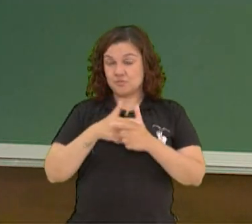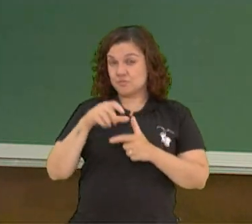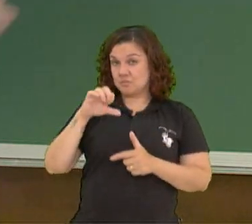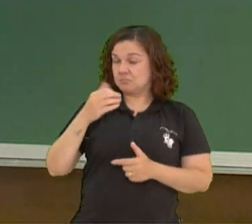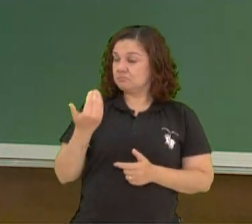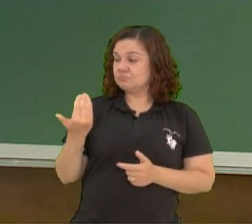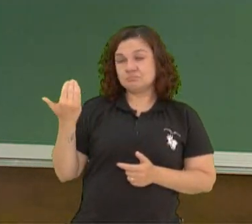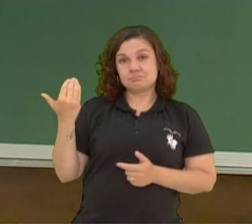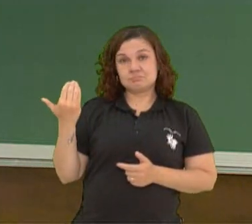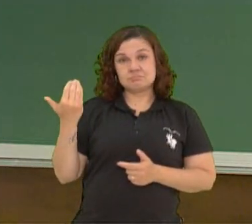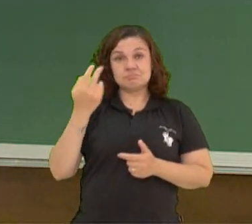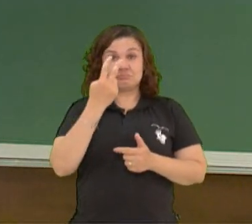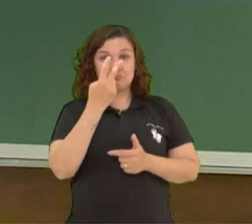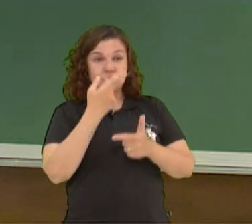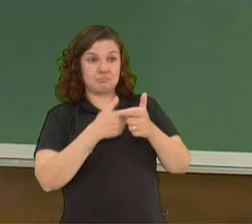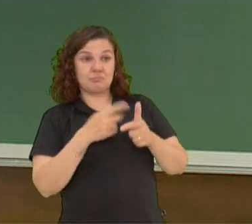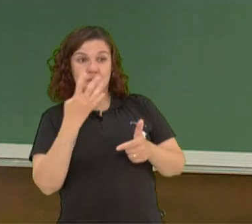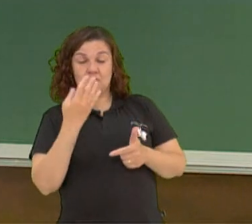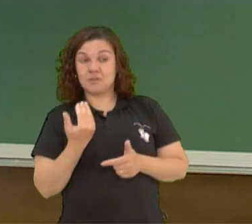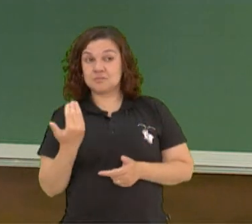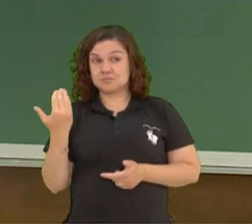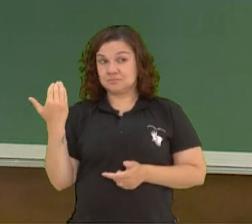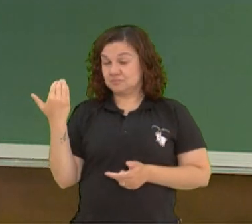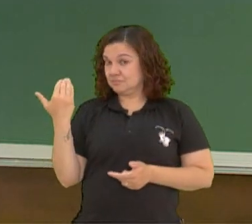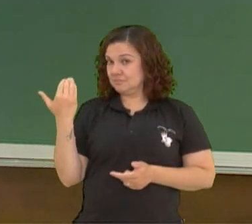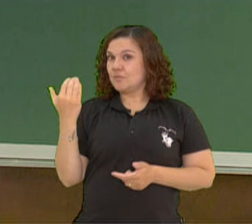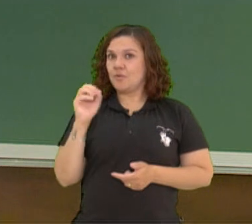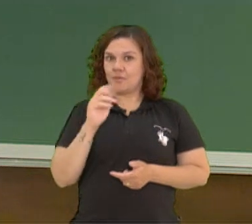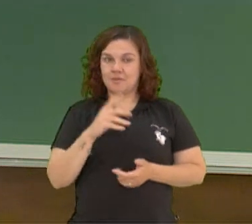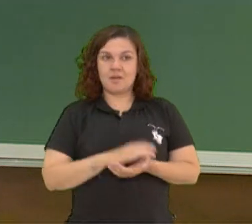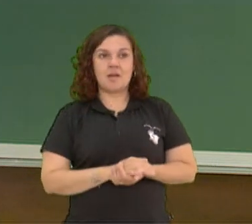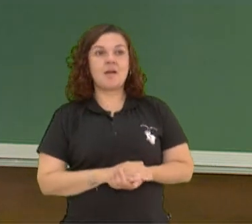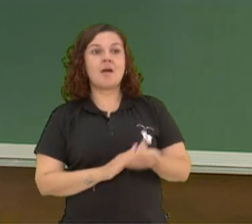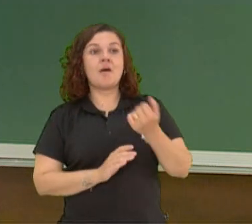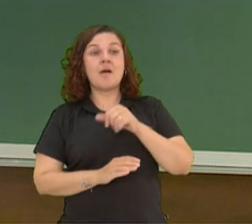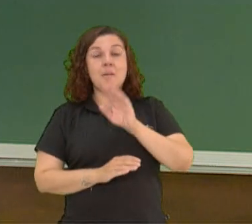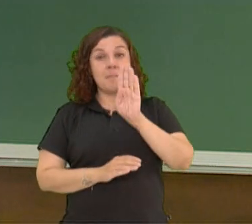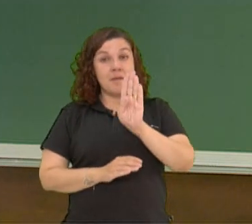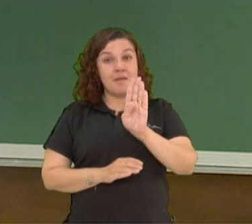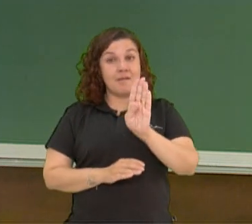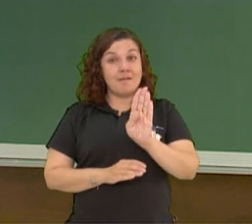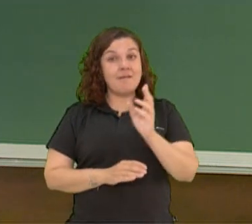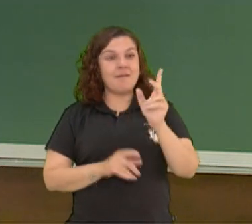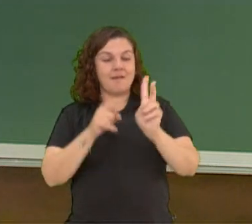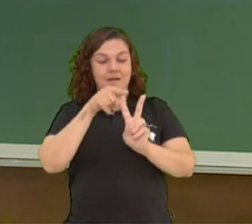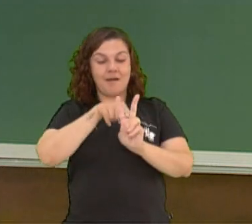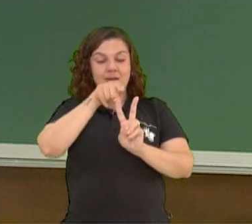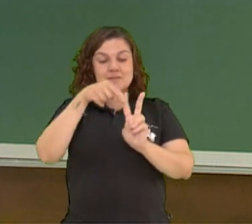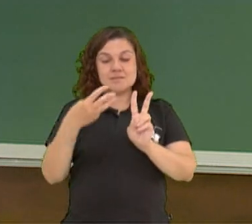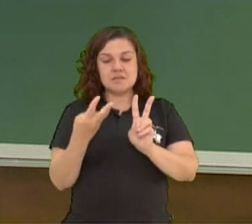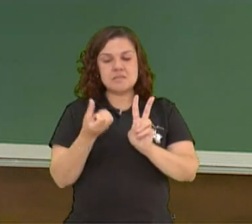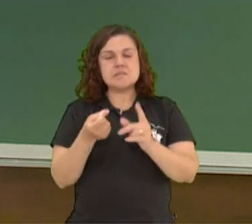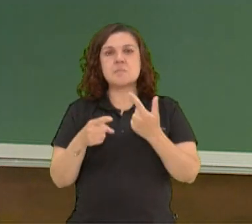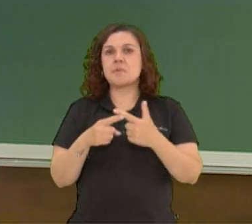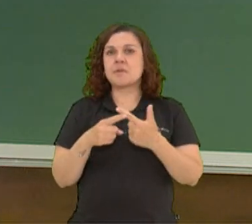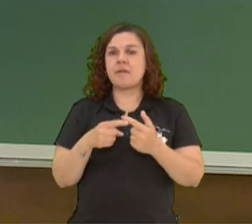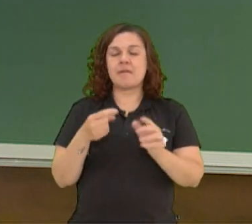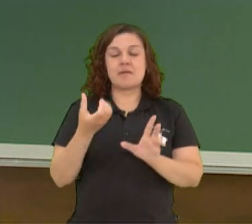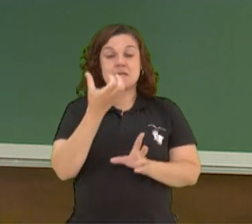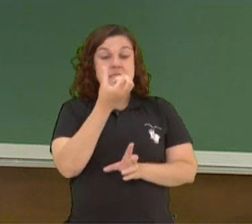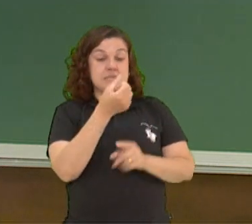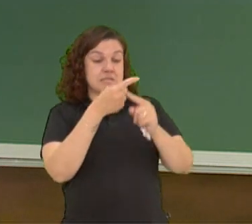Vezes 2, 4. Então, raiz de 4 nonos, 2 terços. Raiz de 36 é 6. 6 vezes